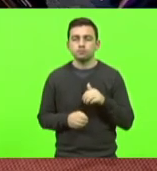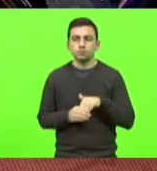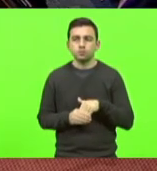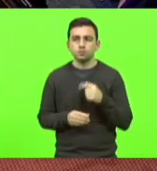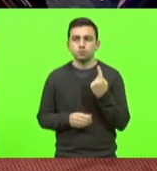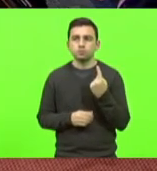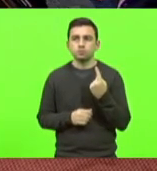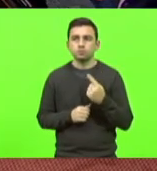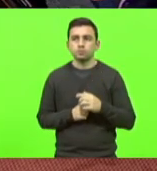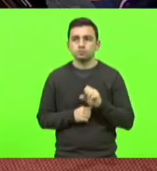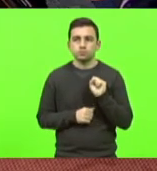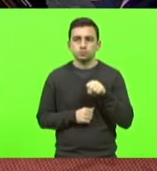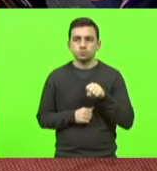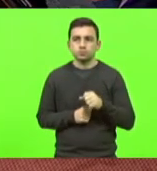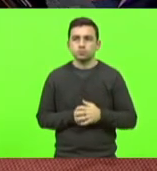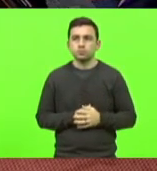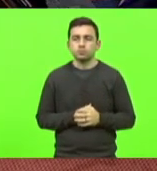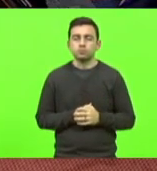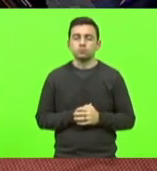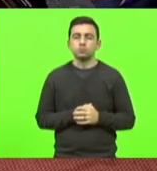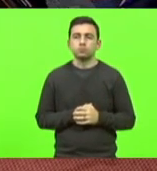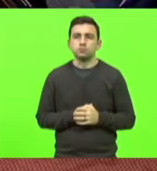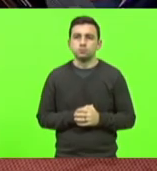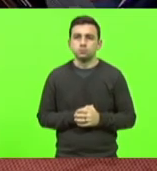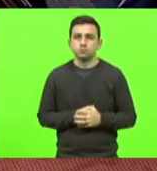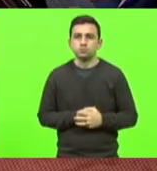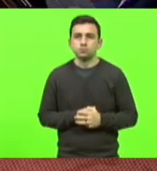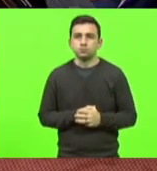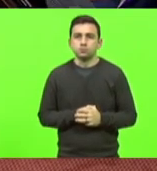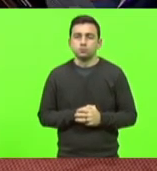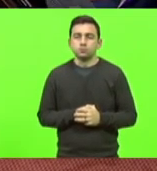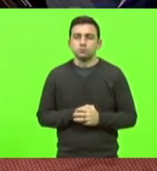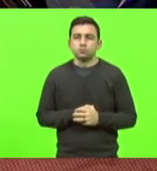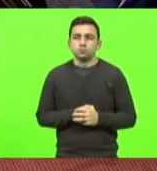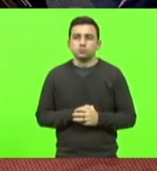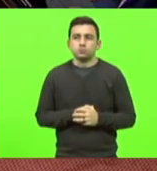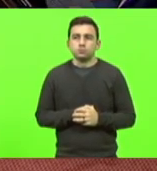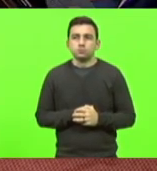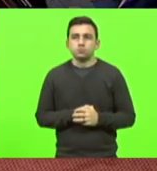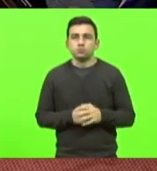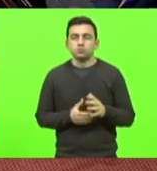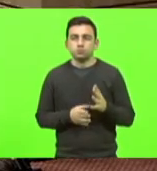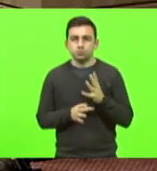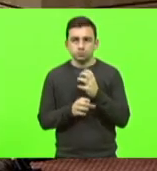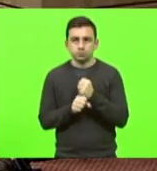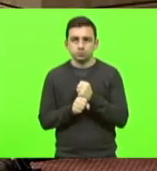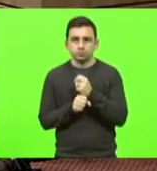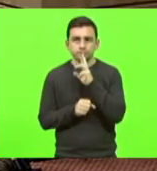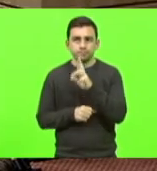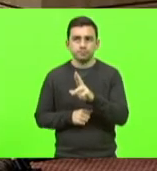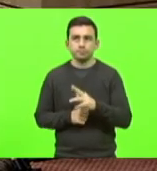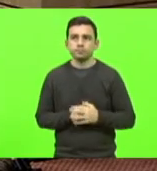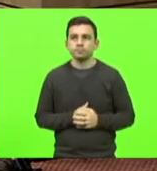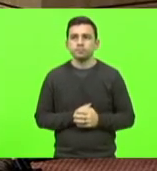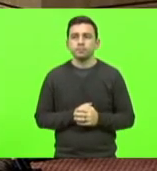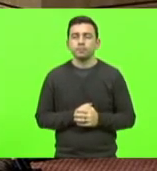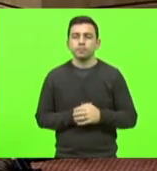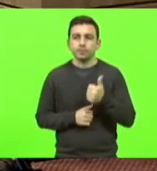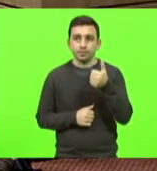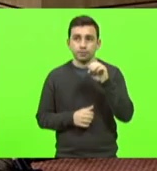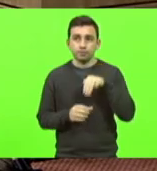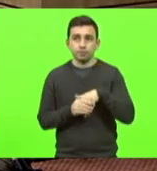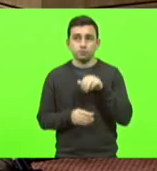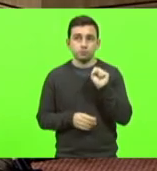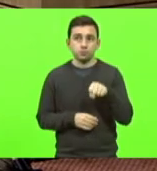volta assim isso serrada encerrada a votação quando o resultados e desce